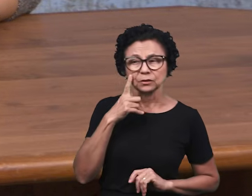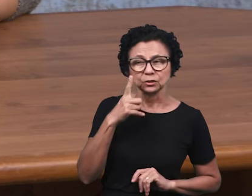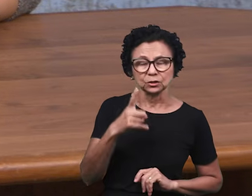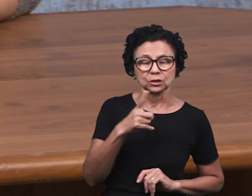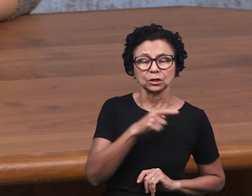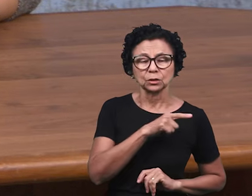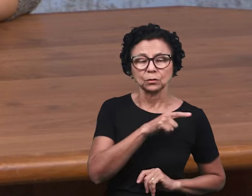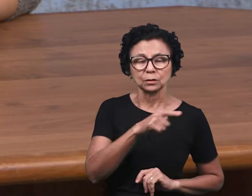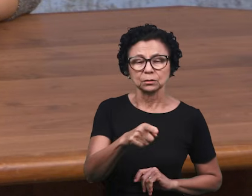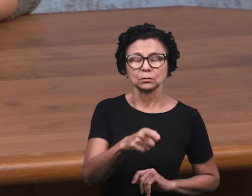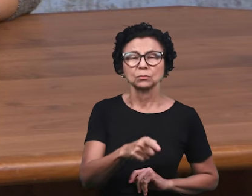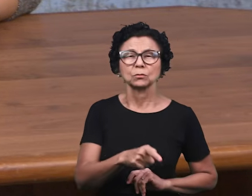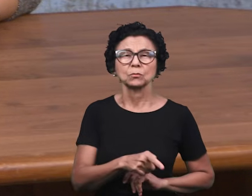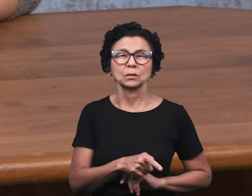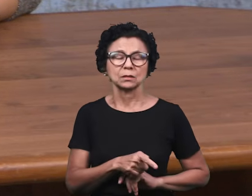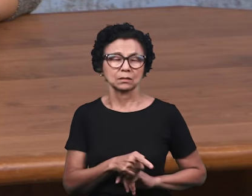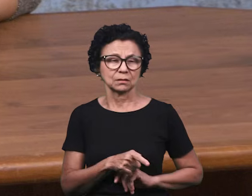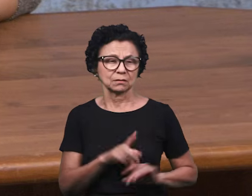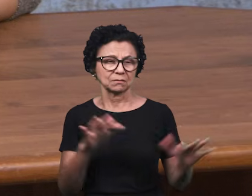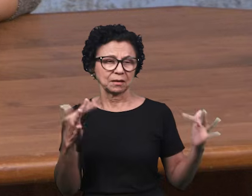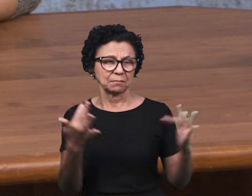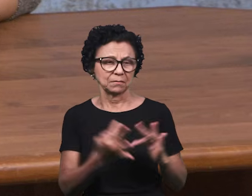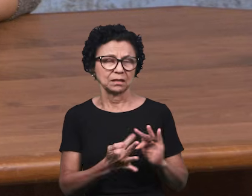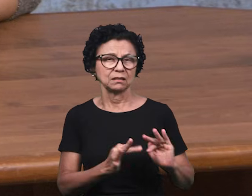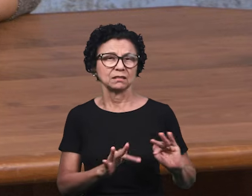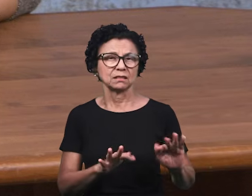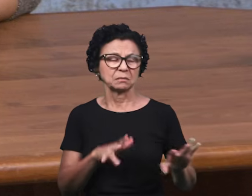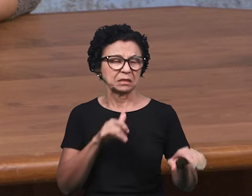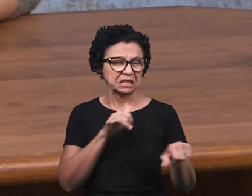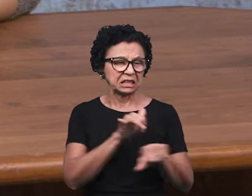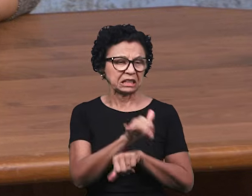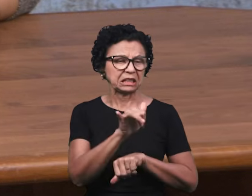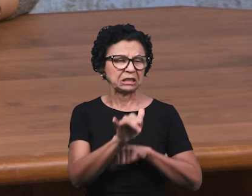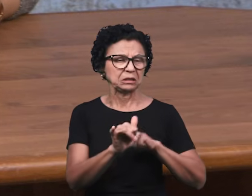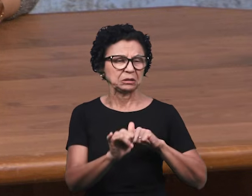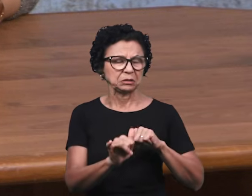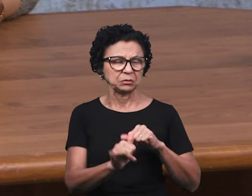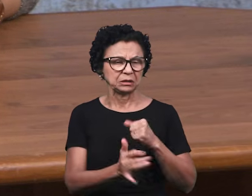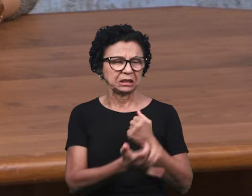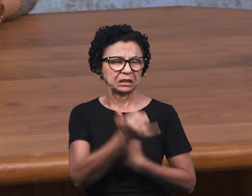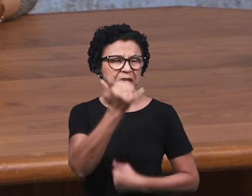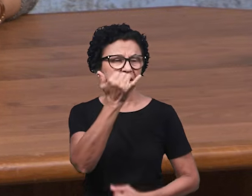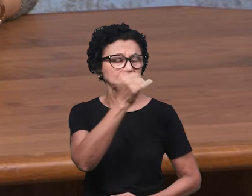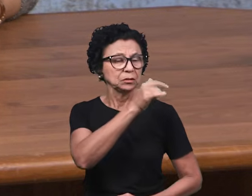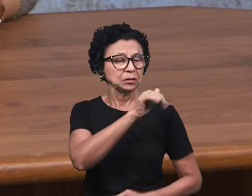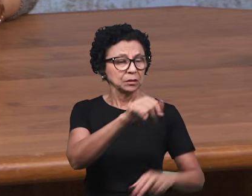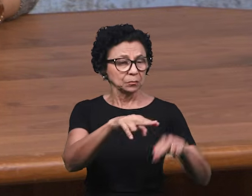casas, cheias de engano, por isso se engrandecem e enriquecem.